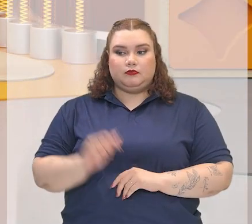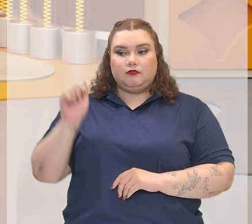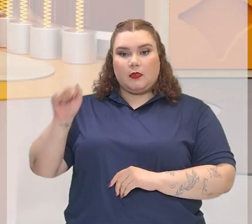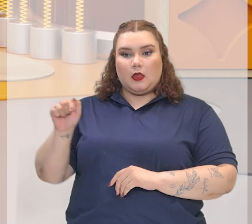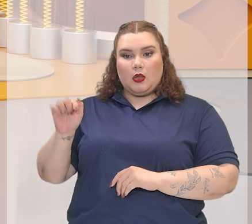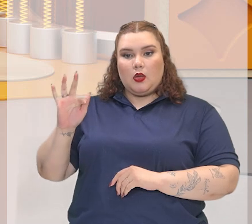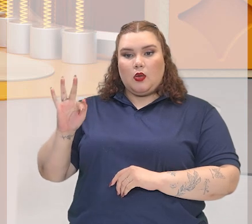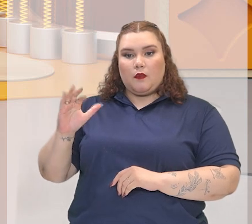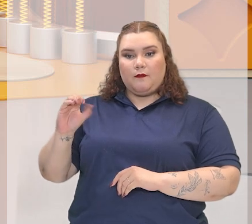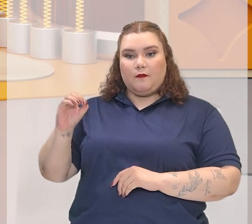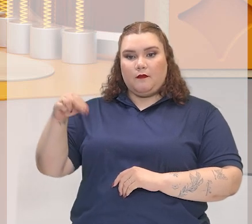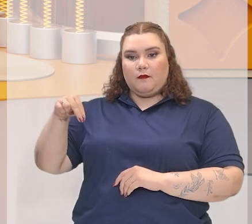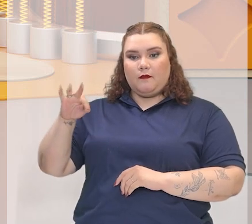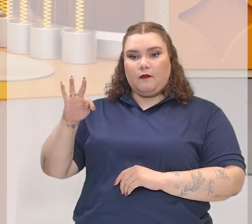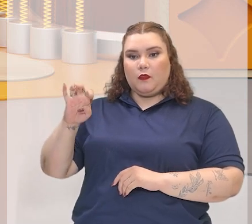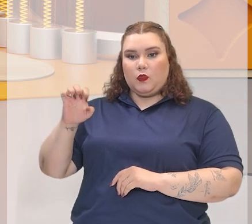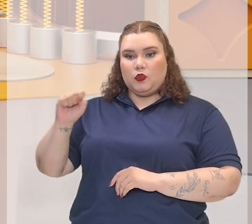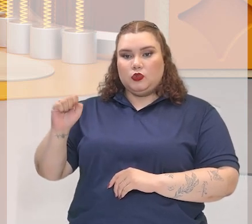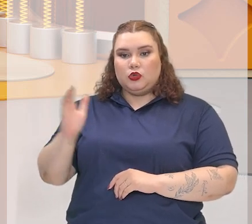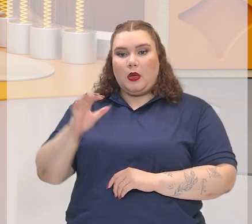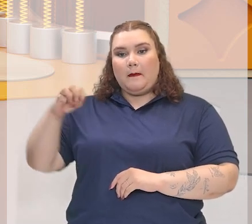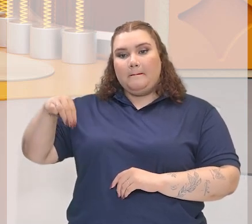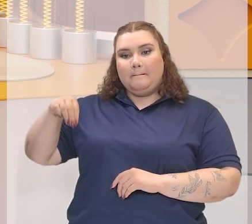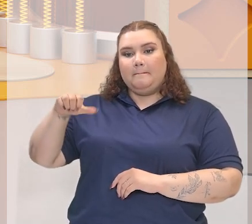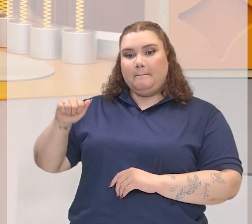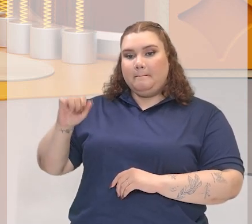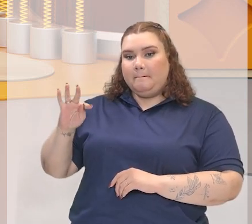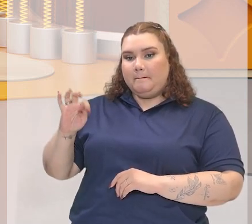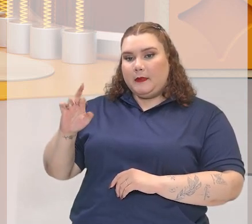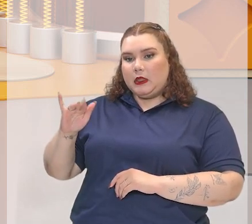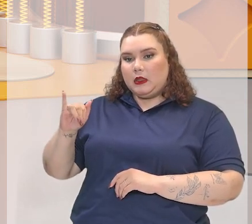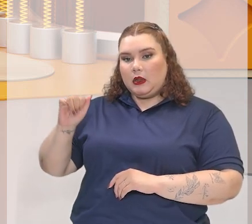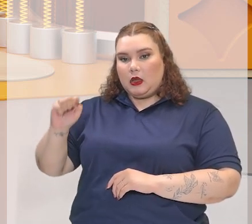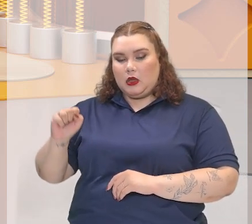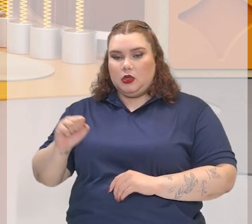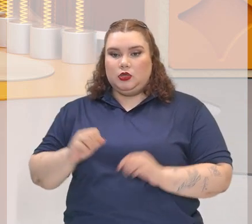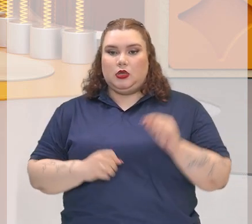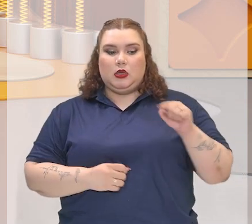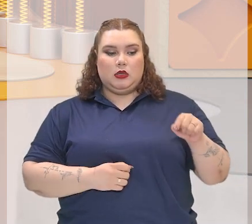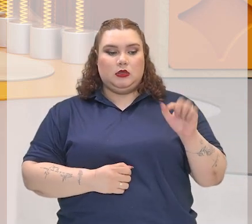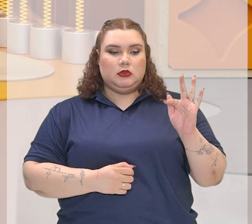As fontes materiais e as fontes imateriais.